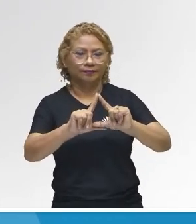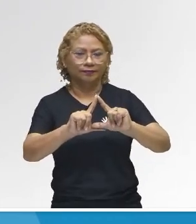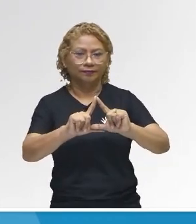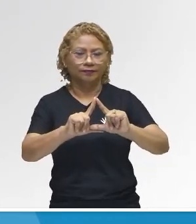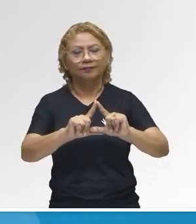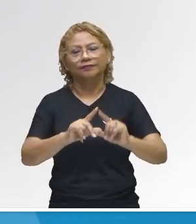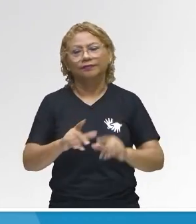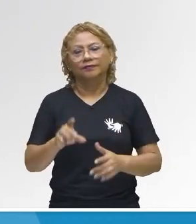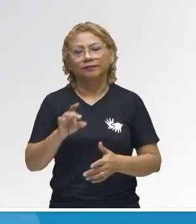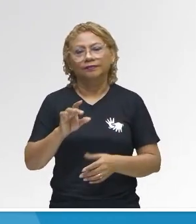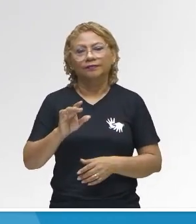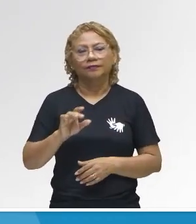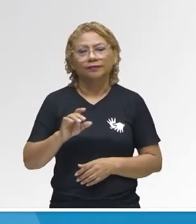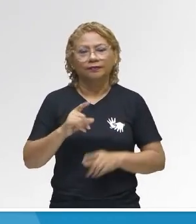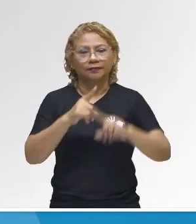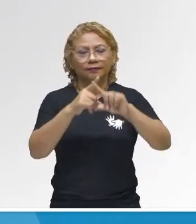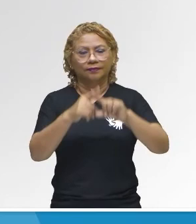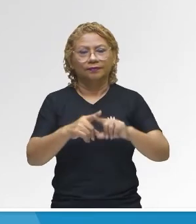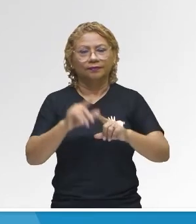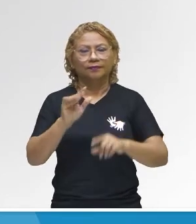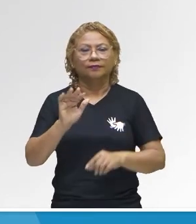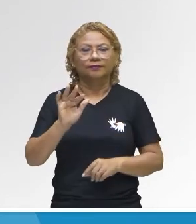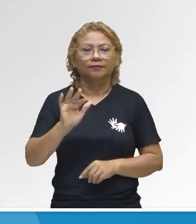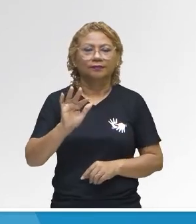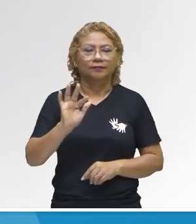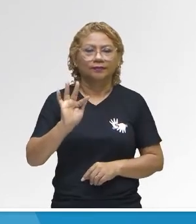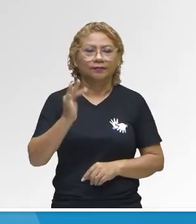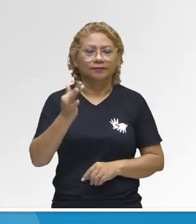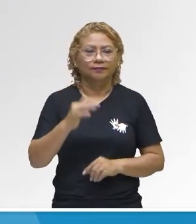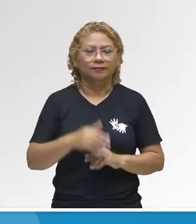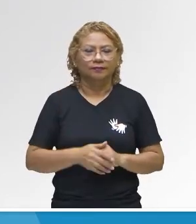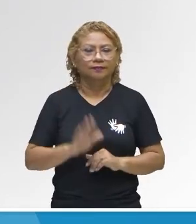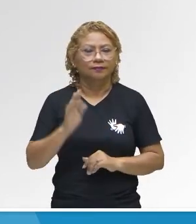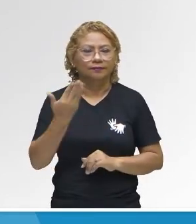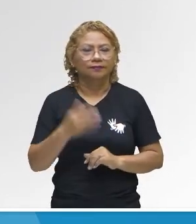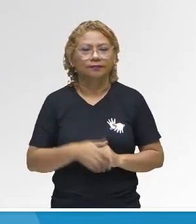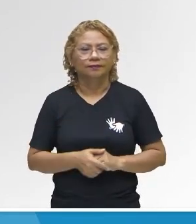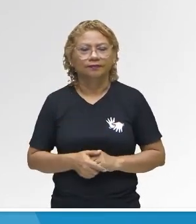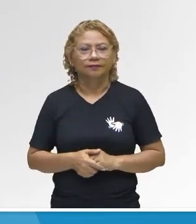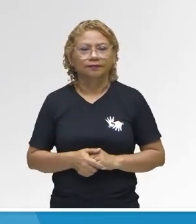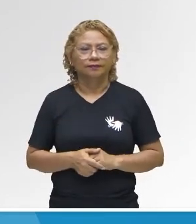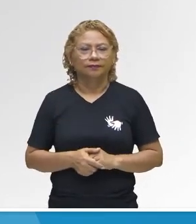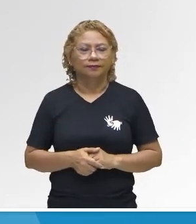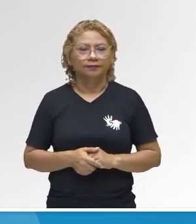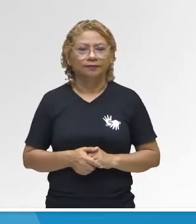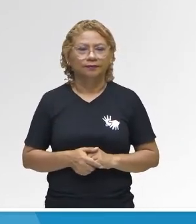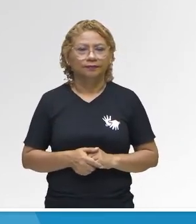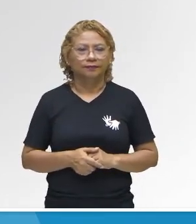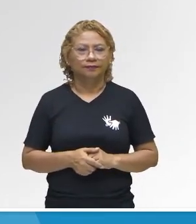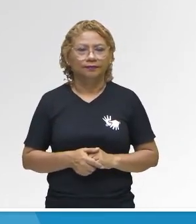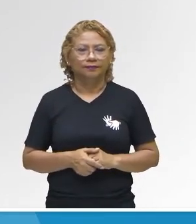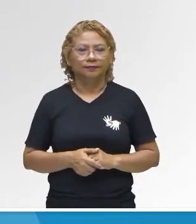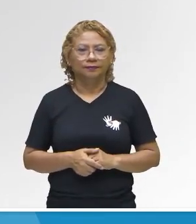demais, né? Vamos ver um outro exemplo aí para a gente fechar? O próximo é o seguinte.